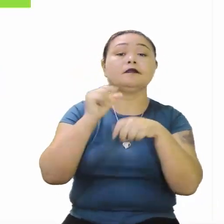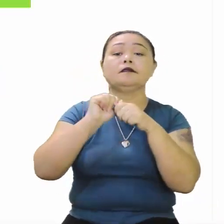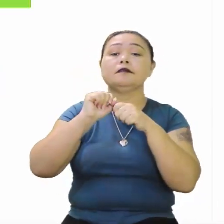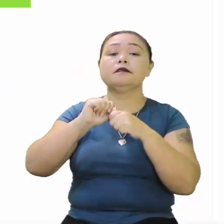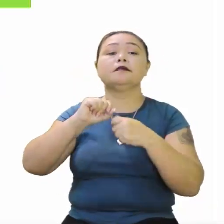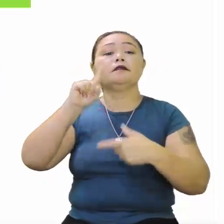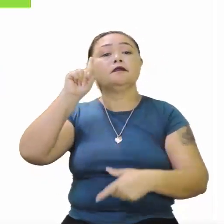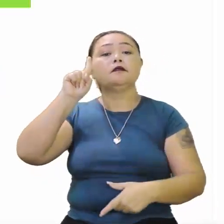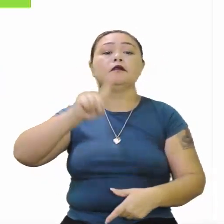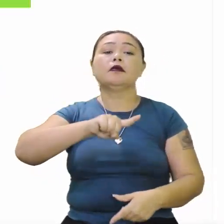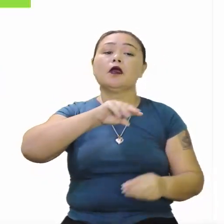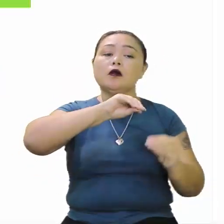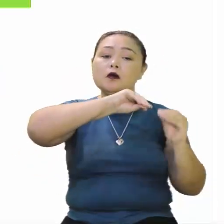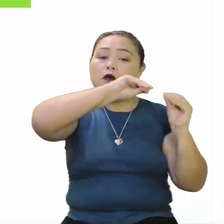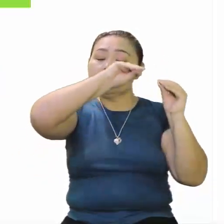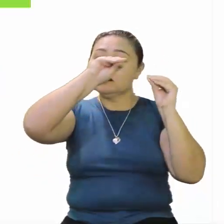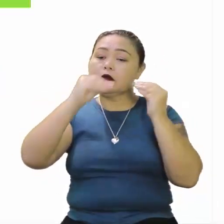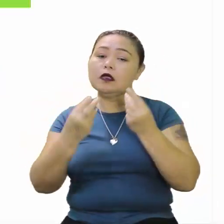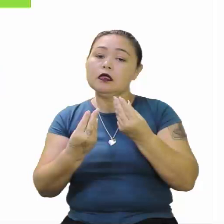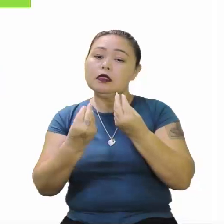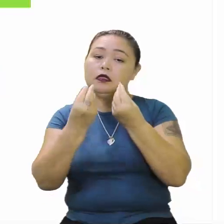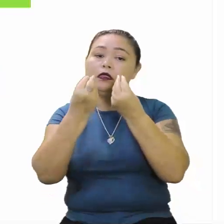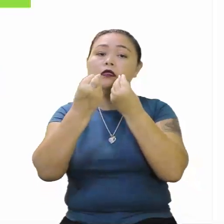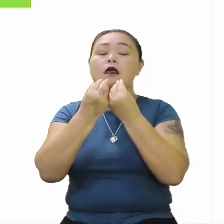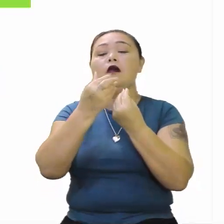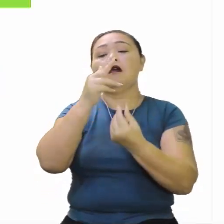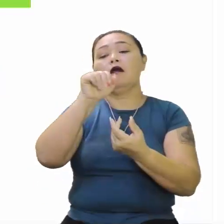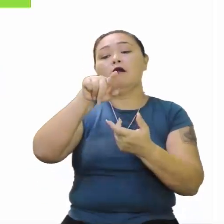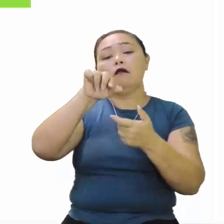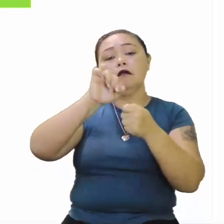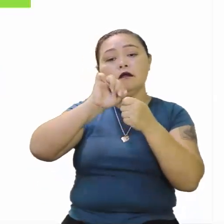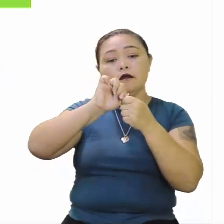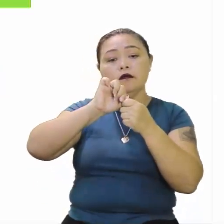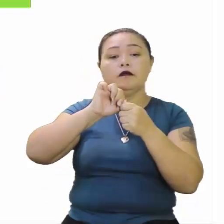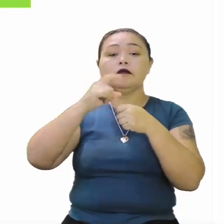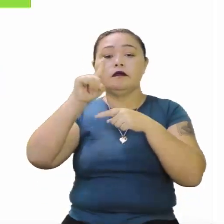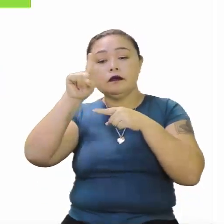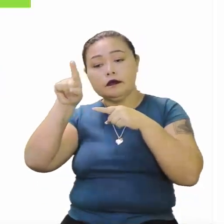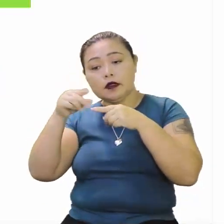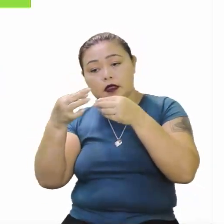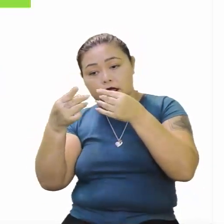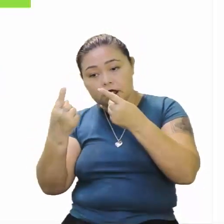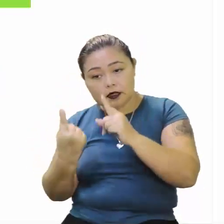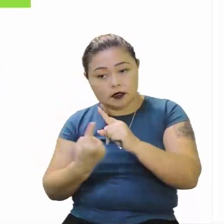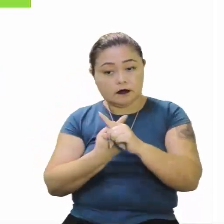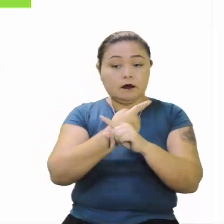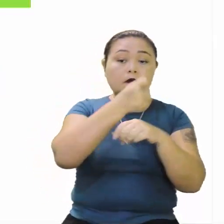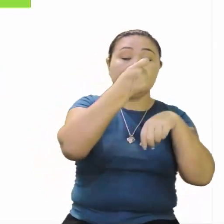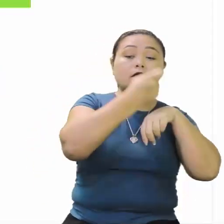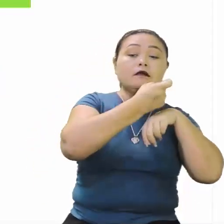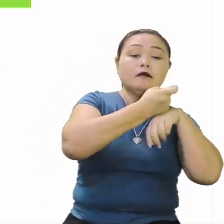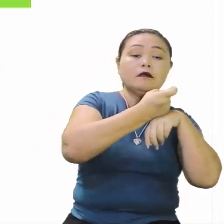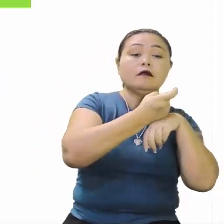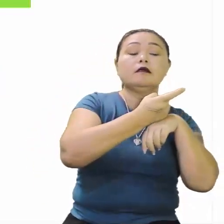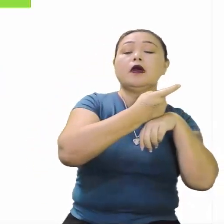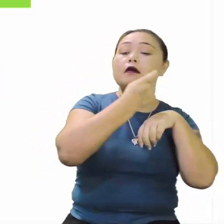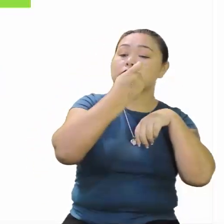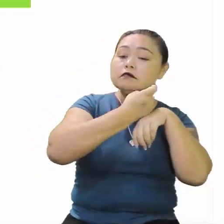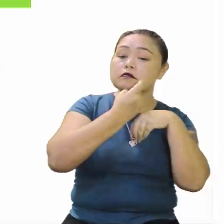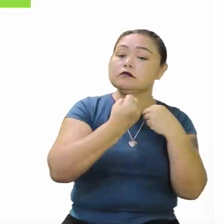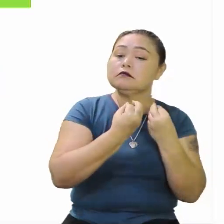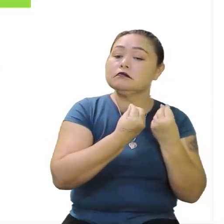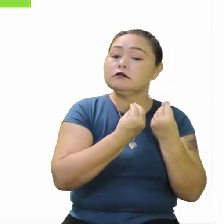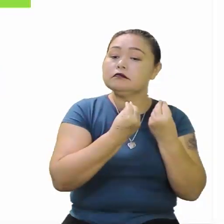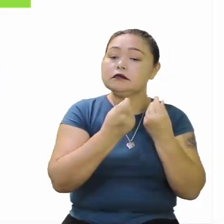chamamos fusão. Do líquido para o sólido, solidificação. Do líquido para o gasoso,